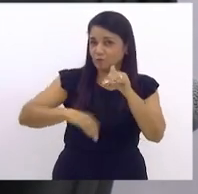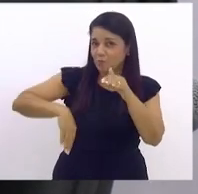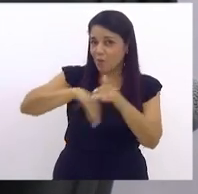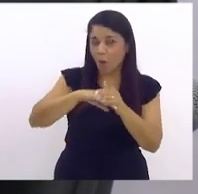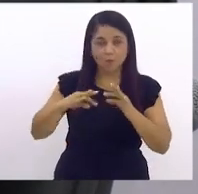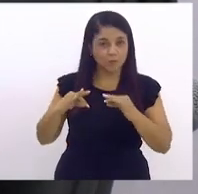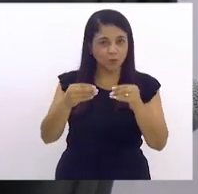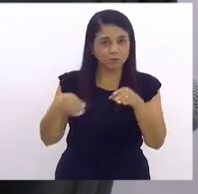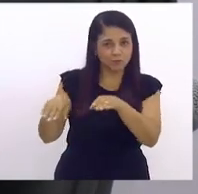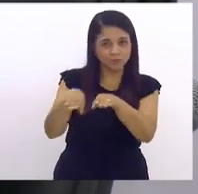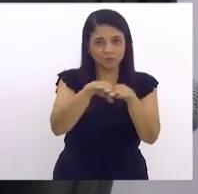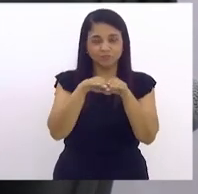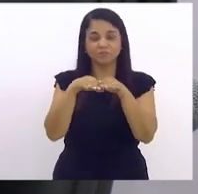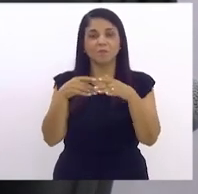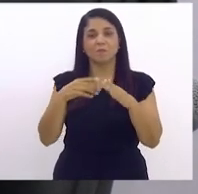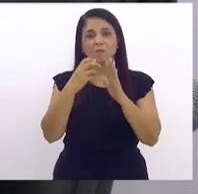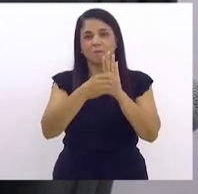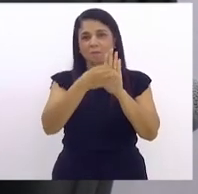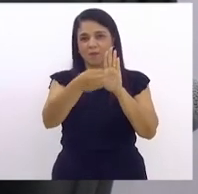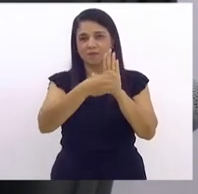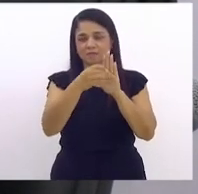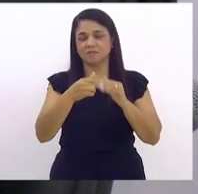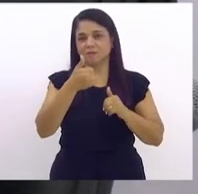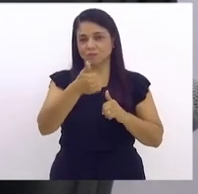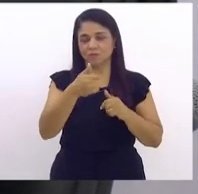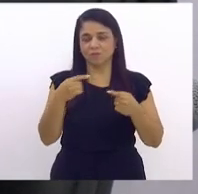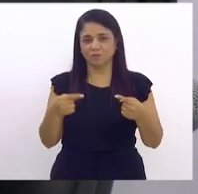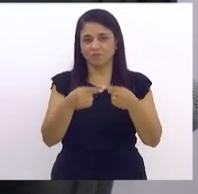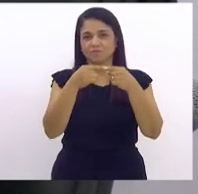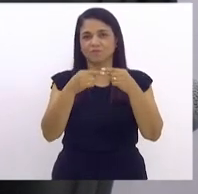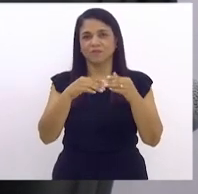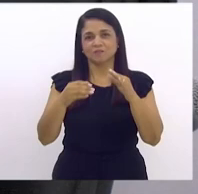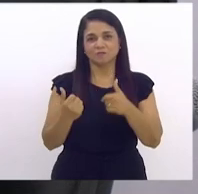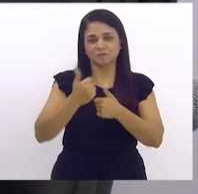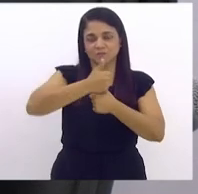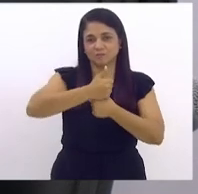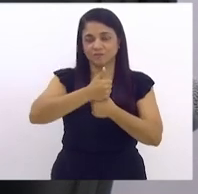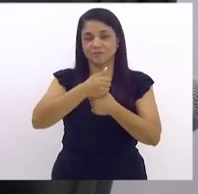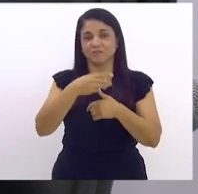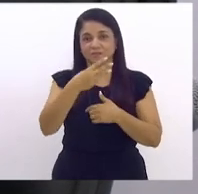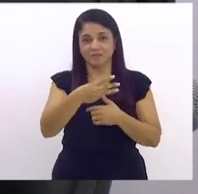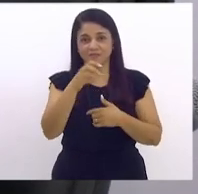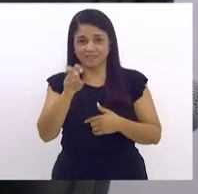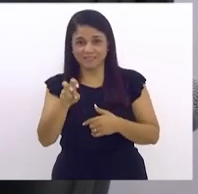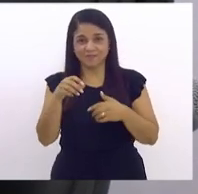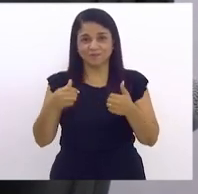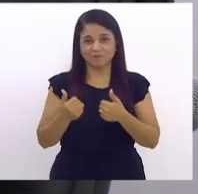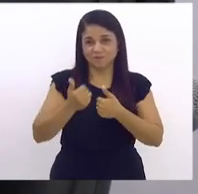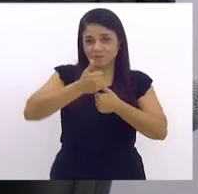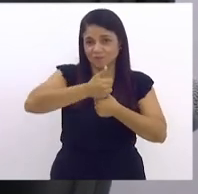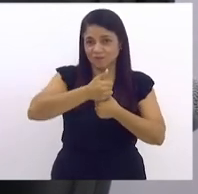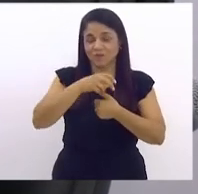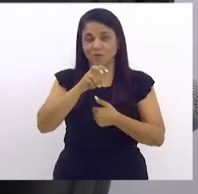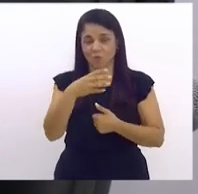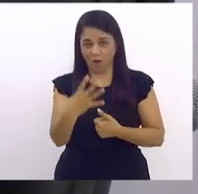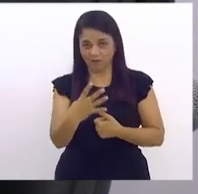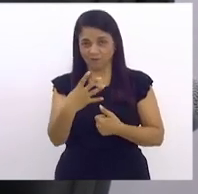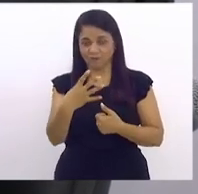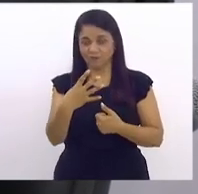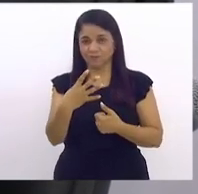Janeiro. Parecer: favorável às emendas 1 e 2, favorável com subemenda aglutinativa das emendas 3 e 5, favorável com subemenda à emenda